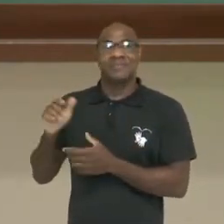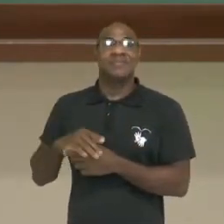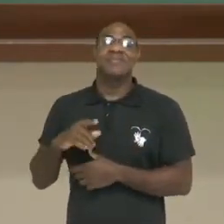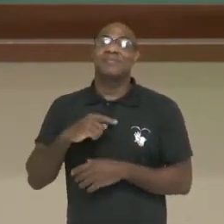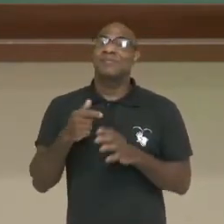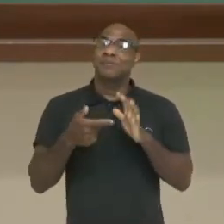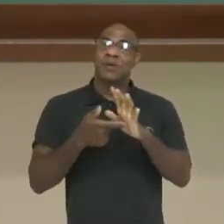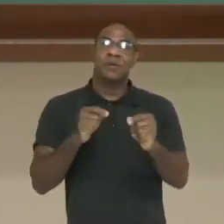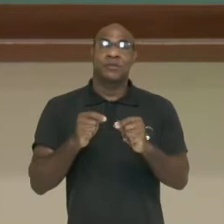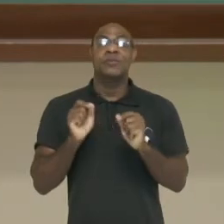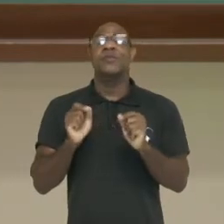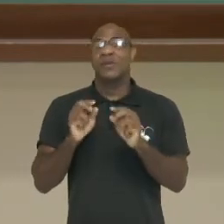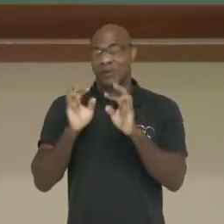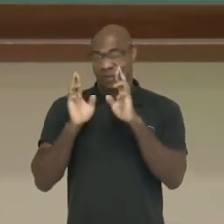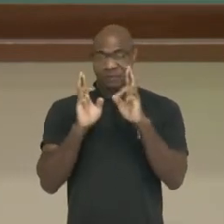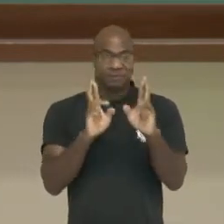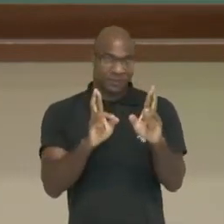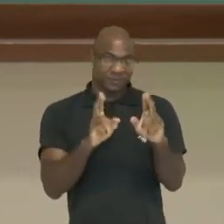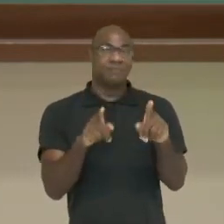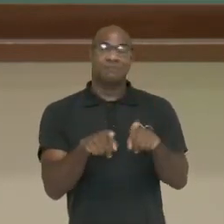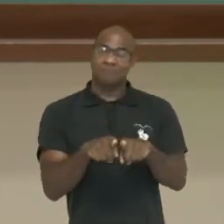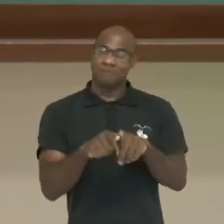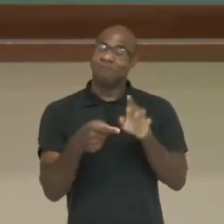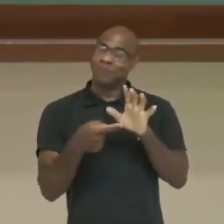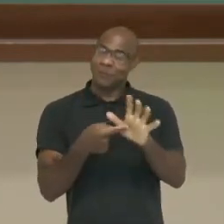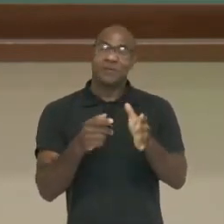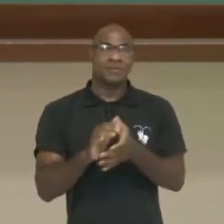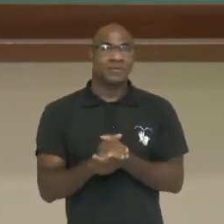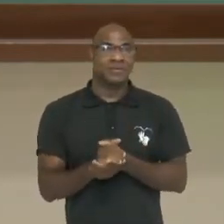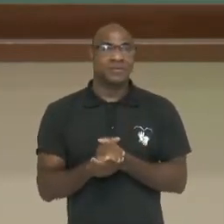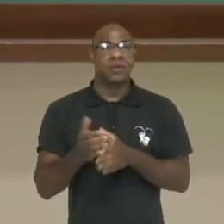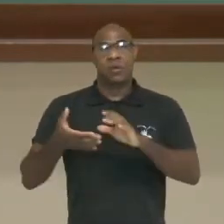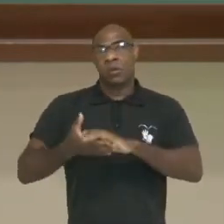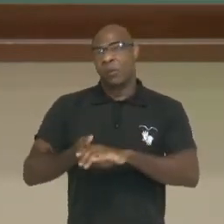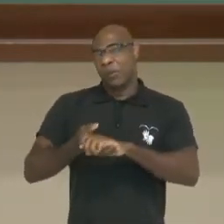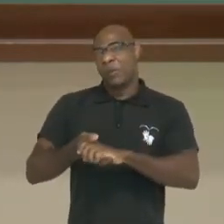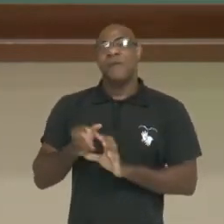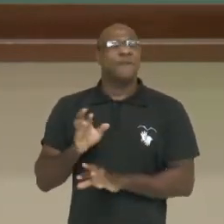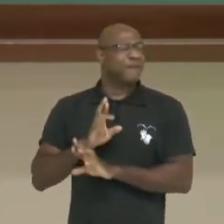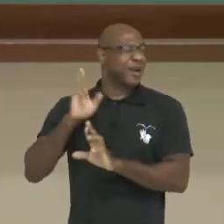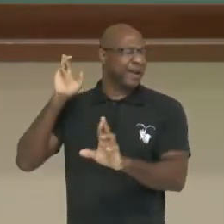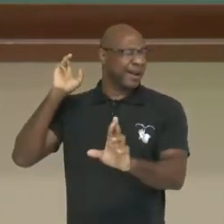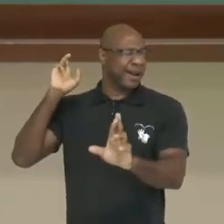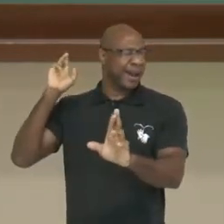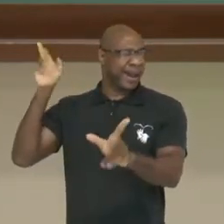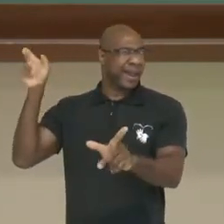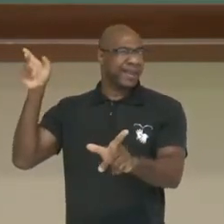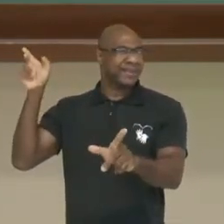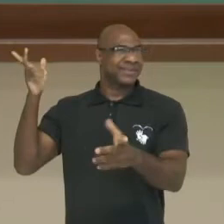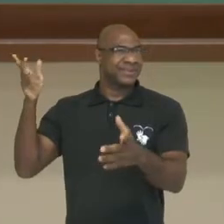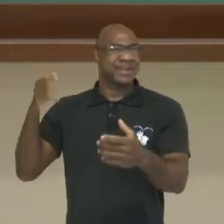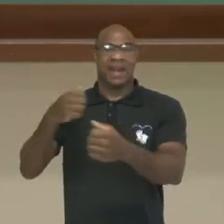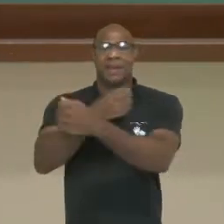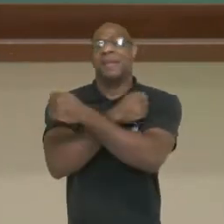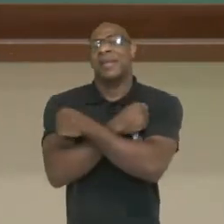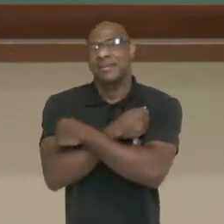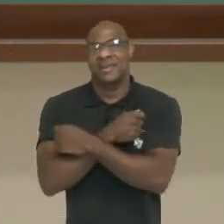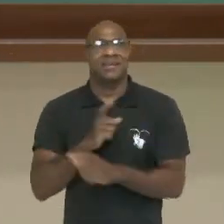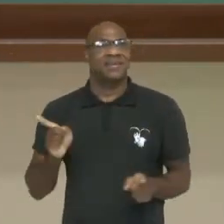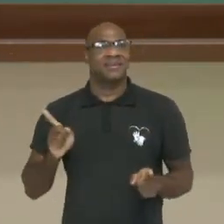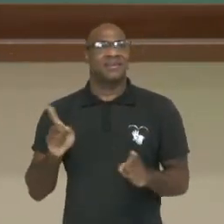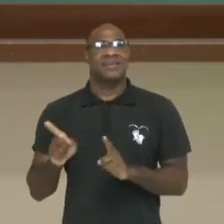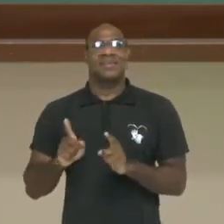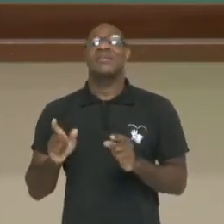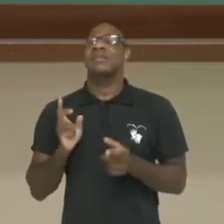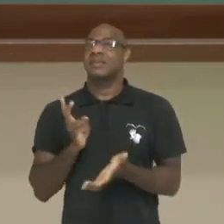questão do respeito. O cumprimento é diferente do nosso, de dar as mãos, de abraçar, né? Mesmo sem contato